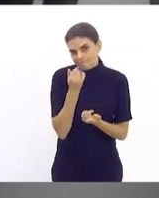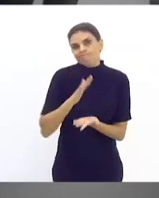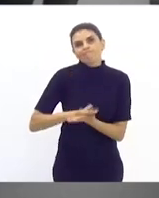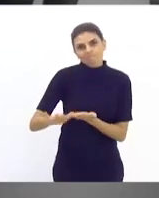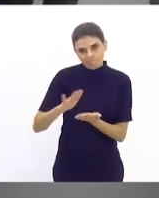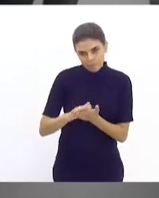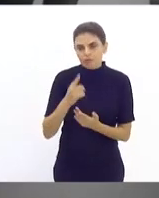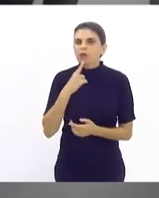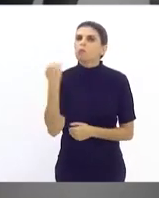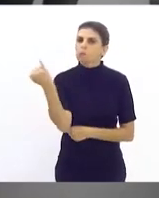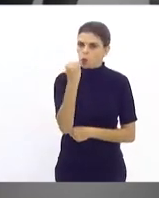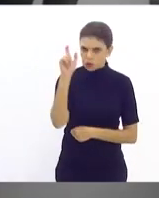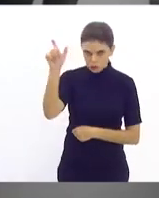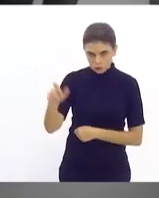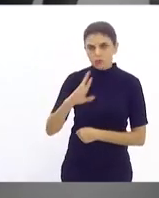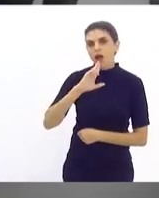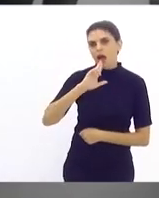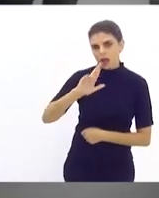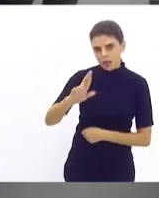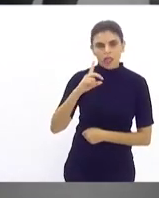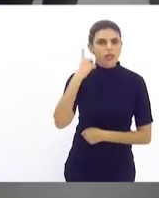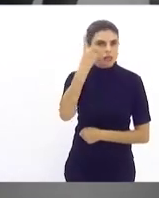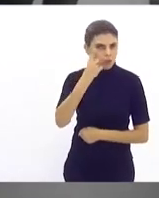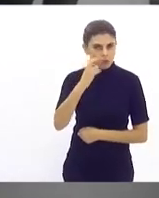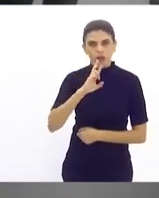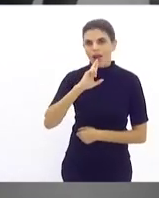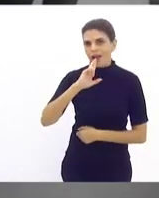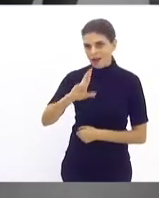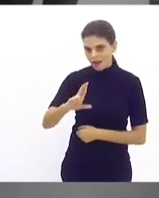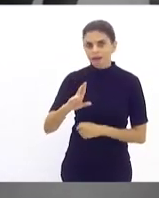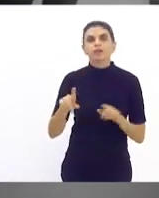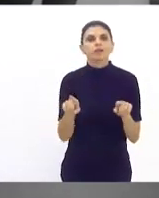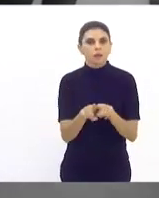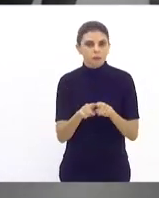colocou, é importante, é evidente, mas também quando